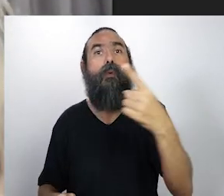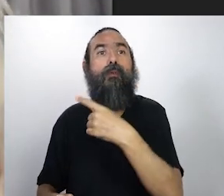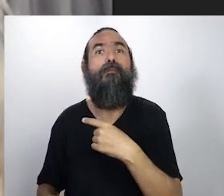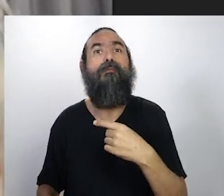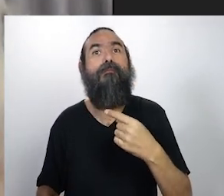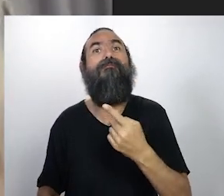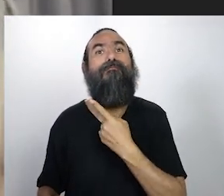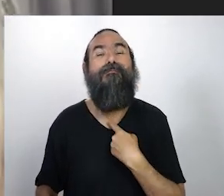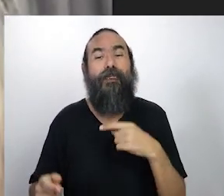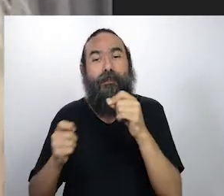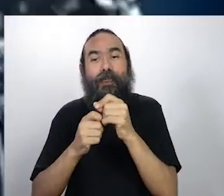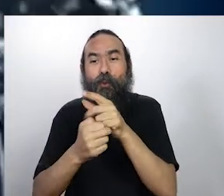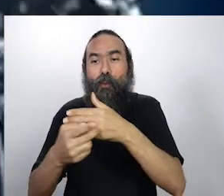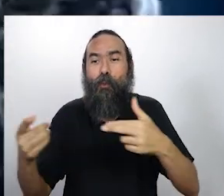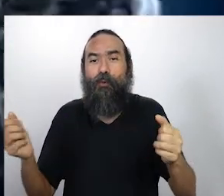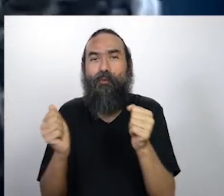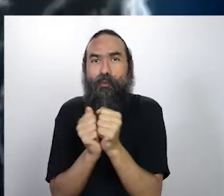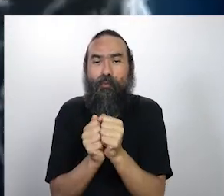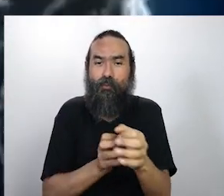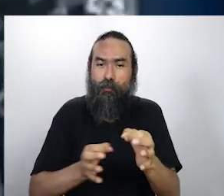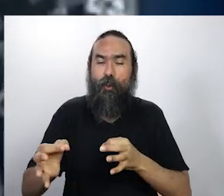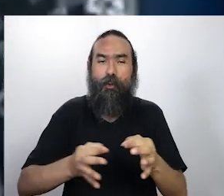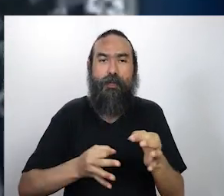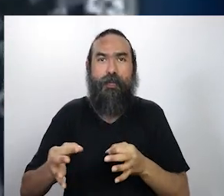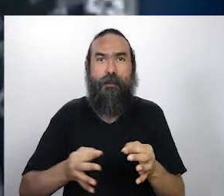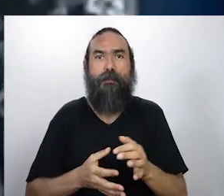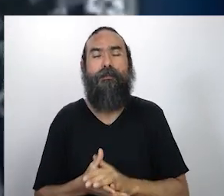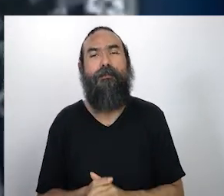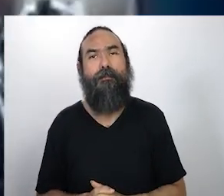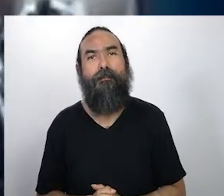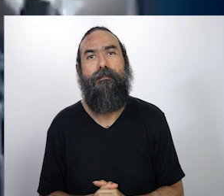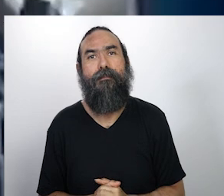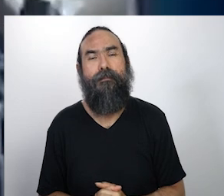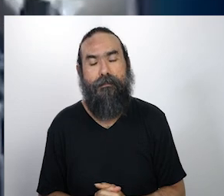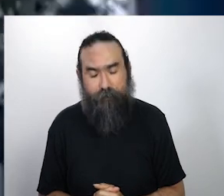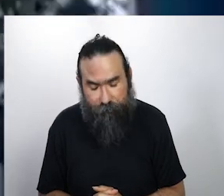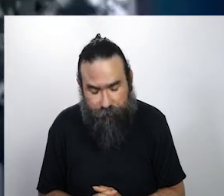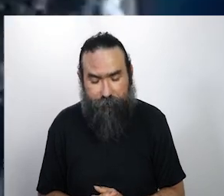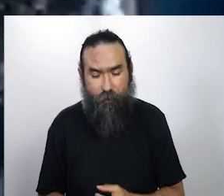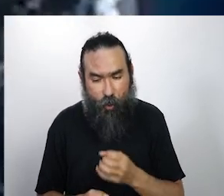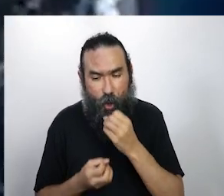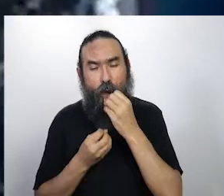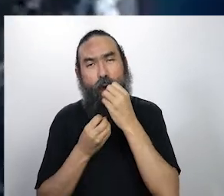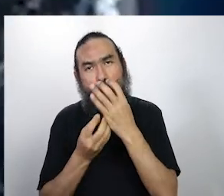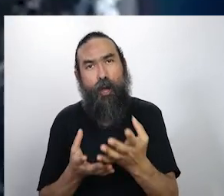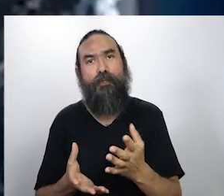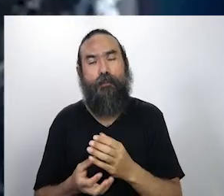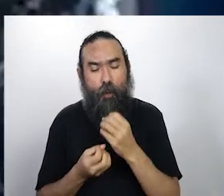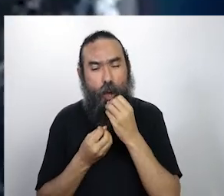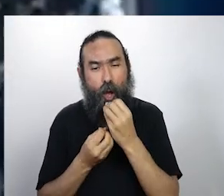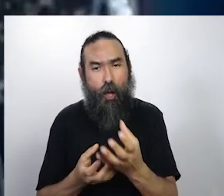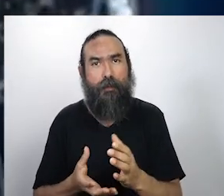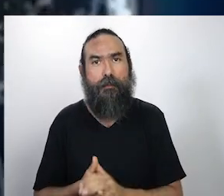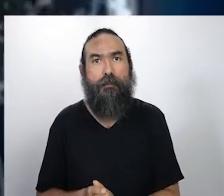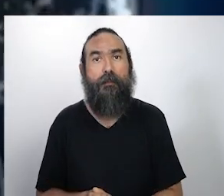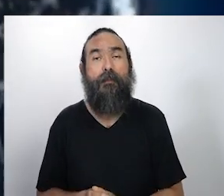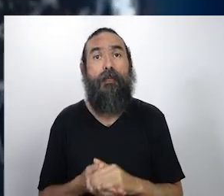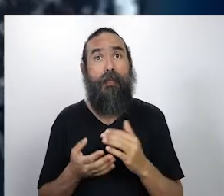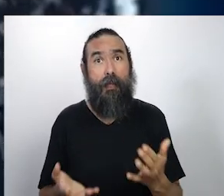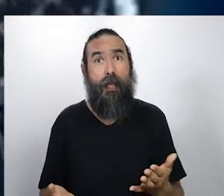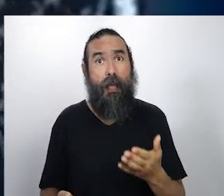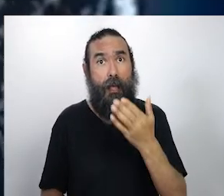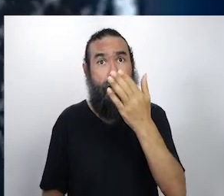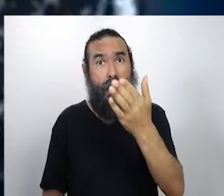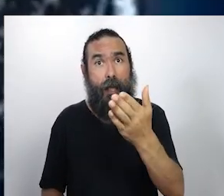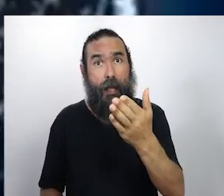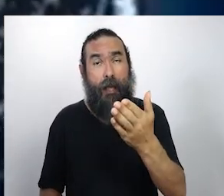Que ótimo, que ótimo. A Narielle vai compartilhar os